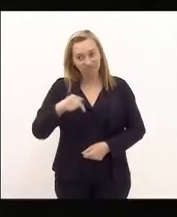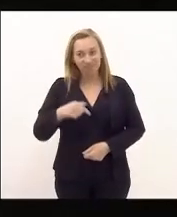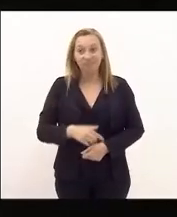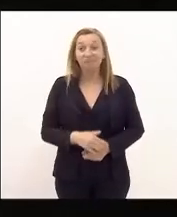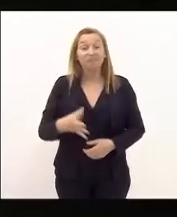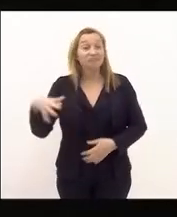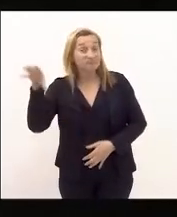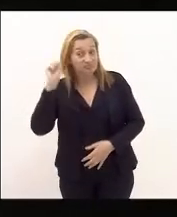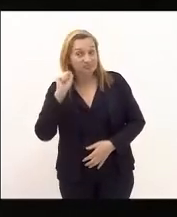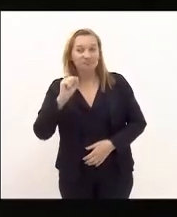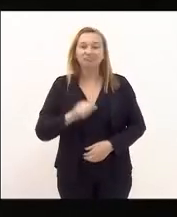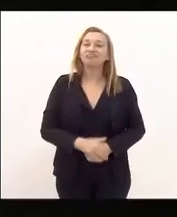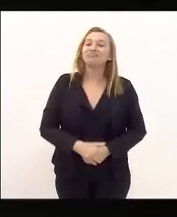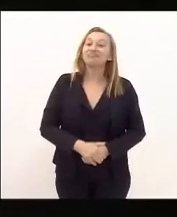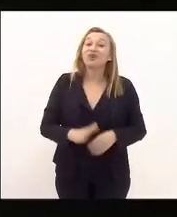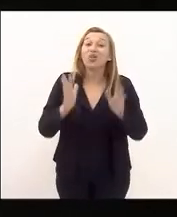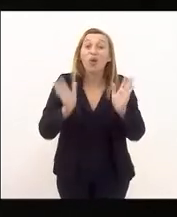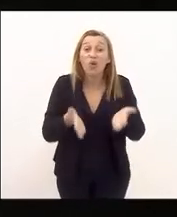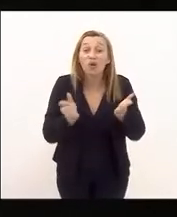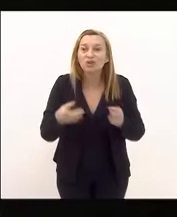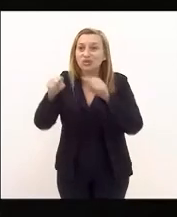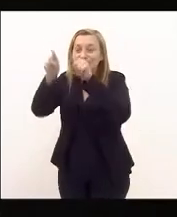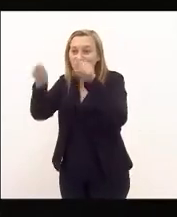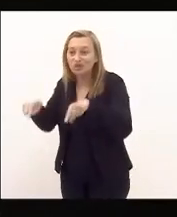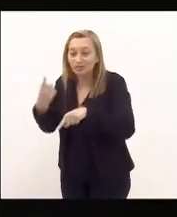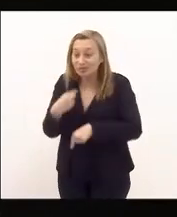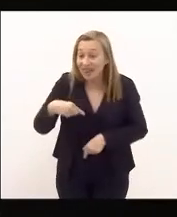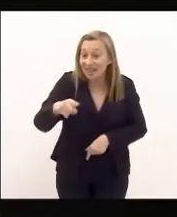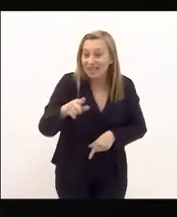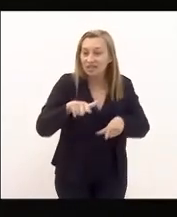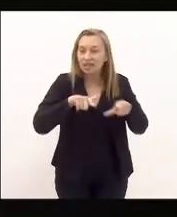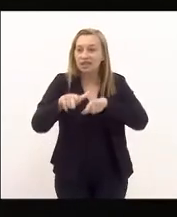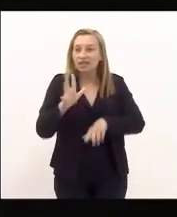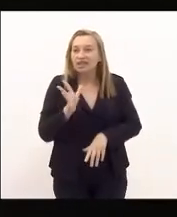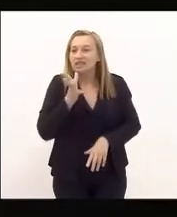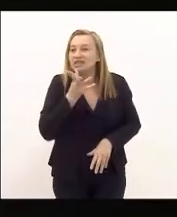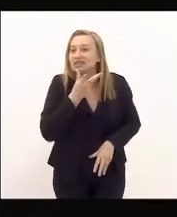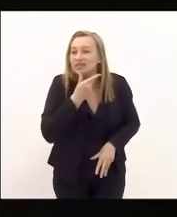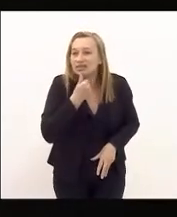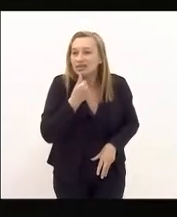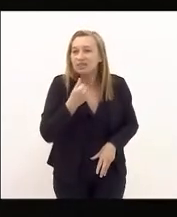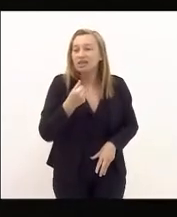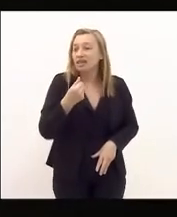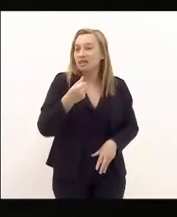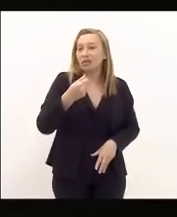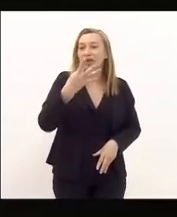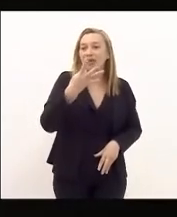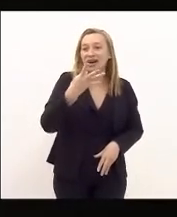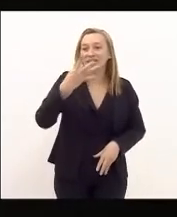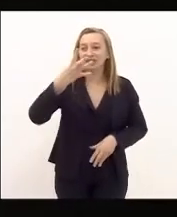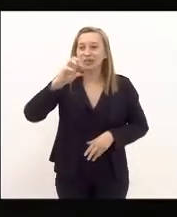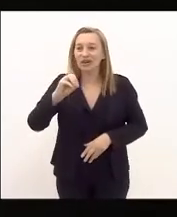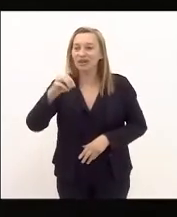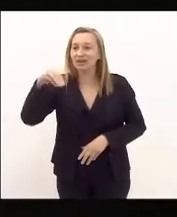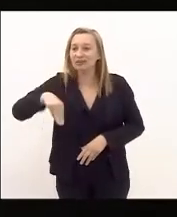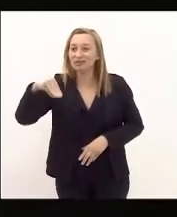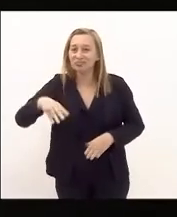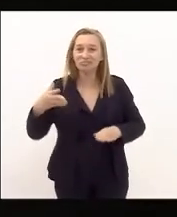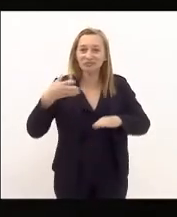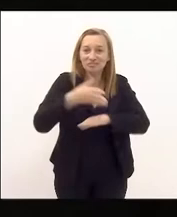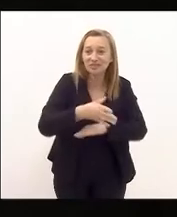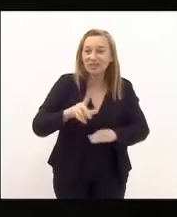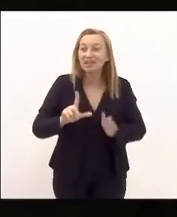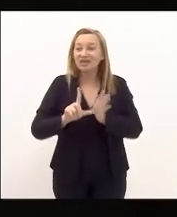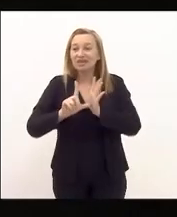me ouvindo. Hoje, um funcionário, para ir trabalhar, ele demora quase que 40 minutos para chegar ao trabalho dentro